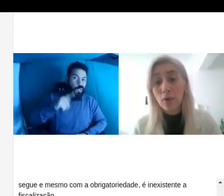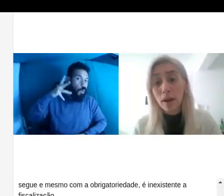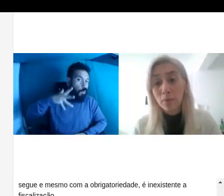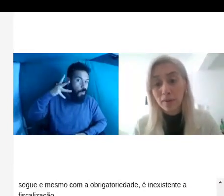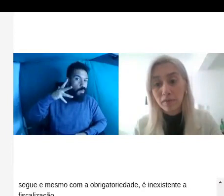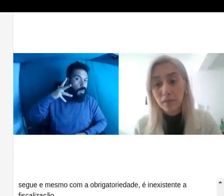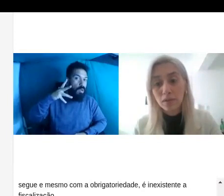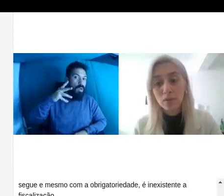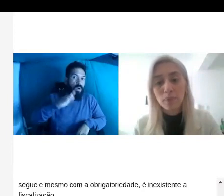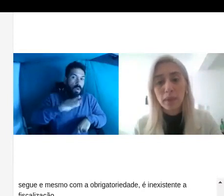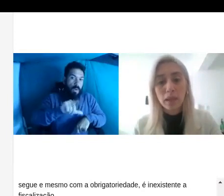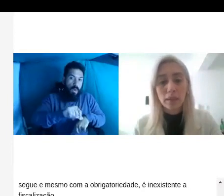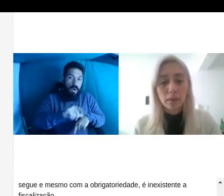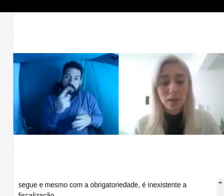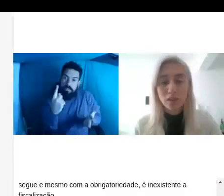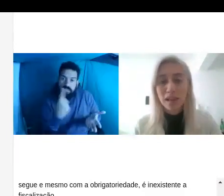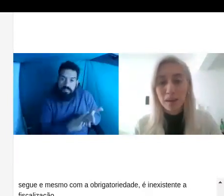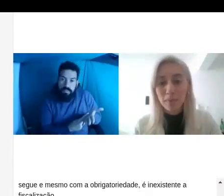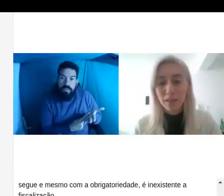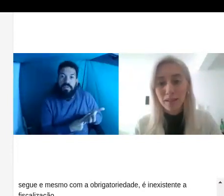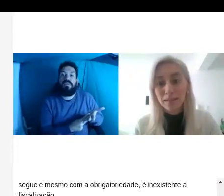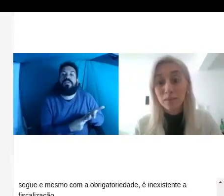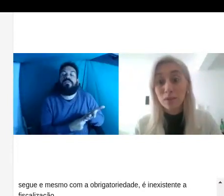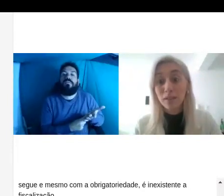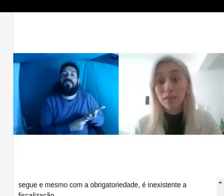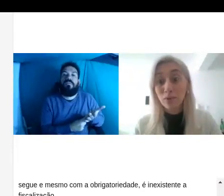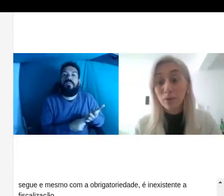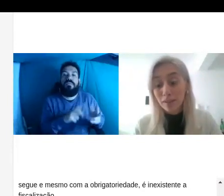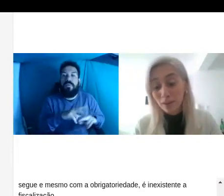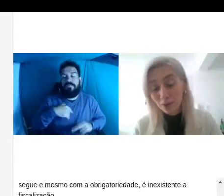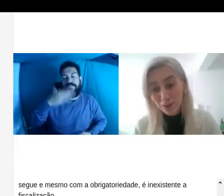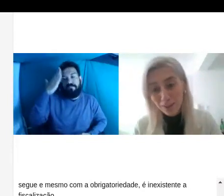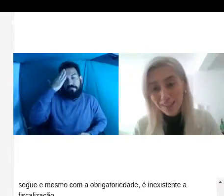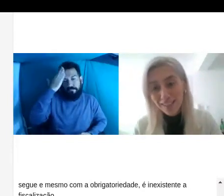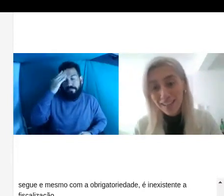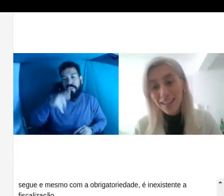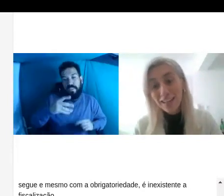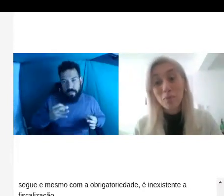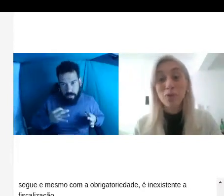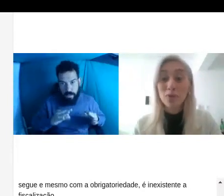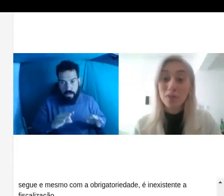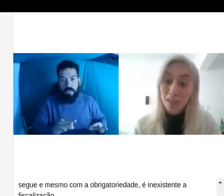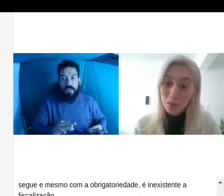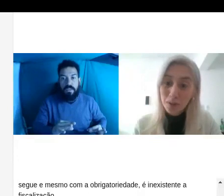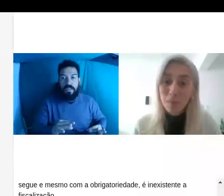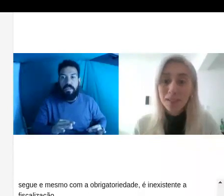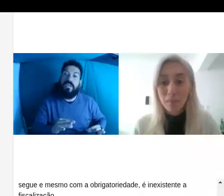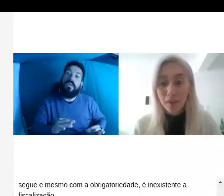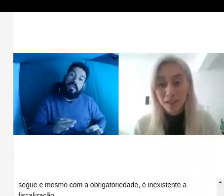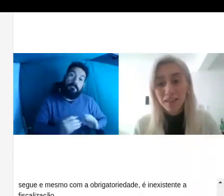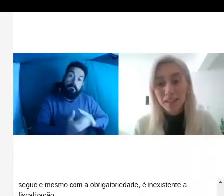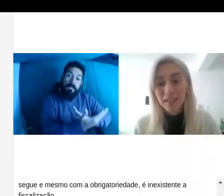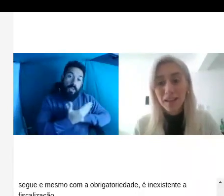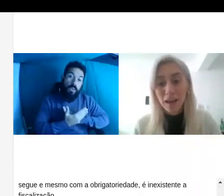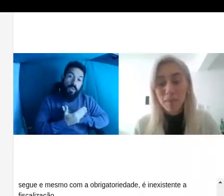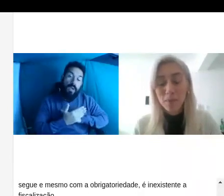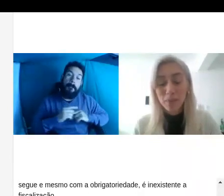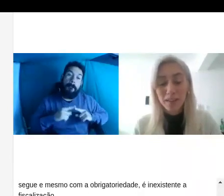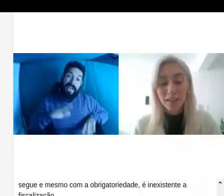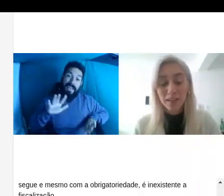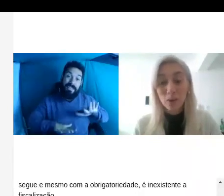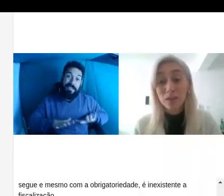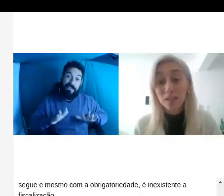no horário previsto. Então a gente sabe que estamos lidando com as tecnologias que muito nos ajudam, mas também às vezes